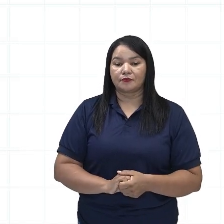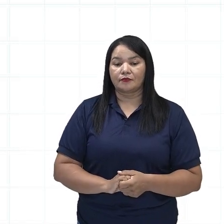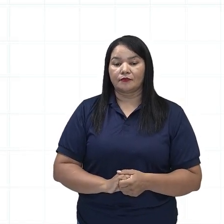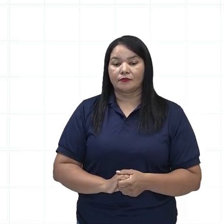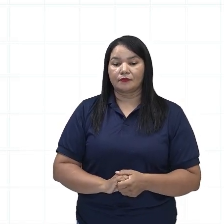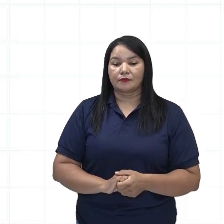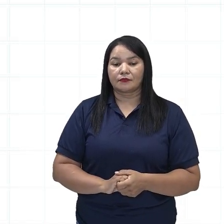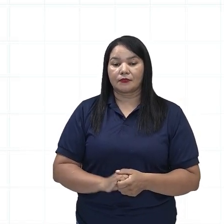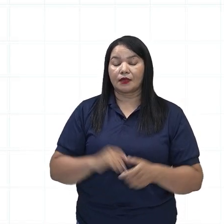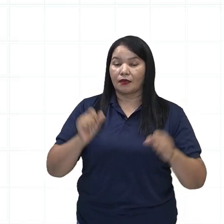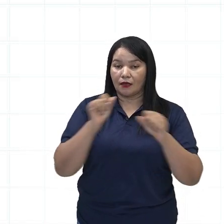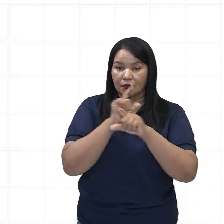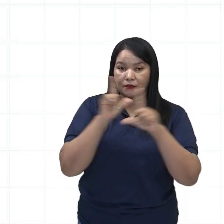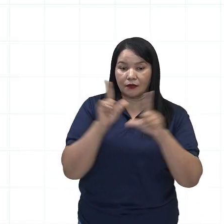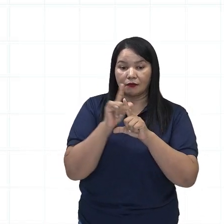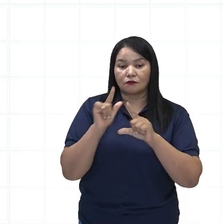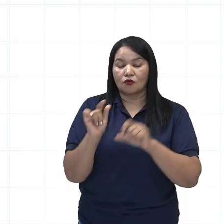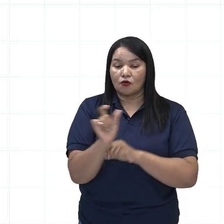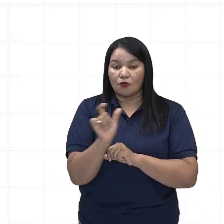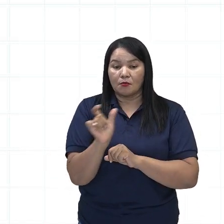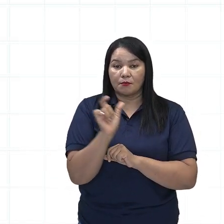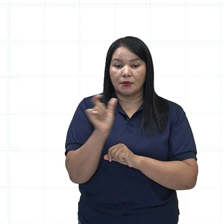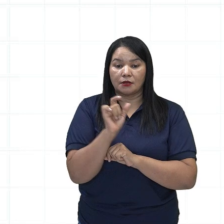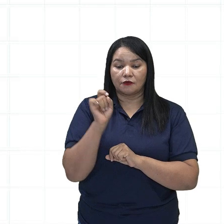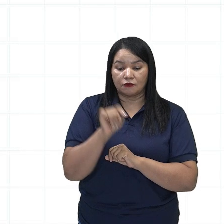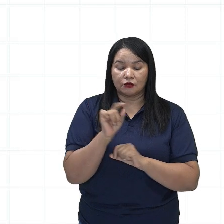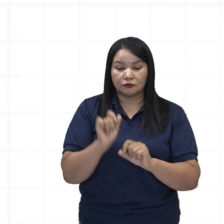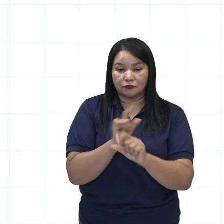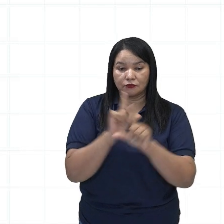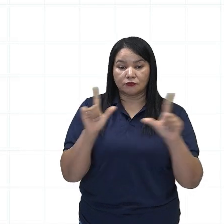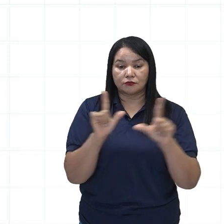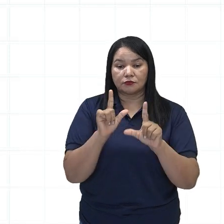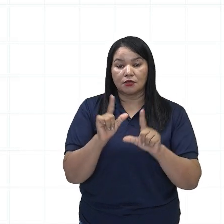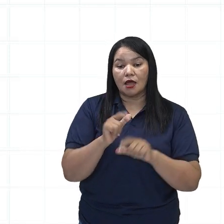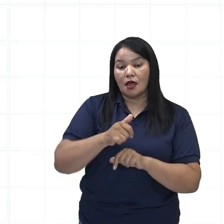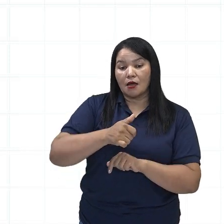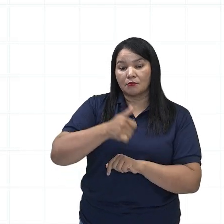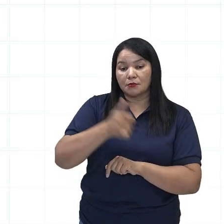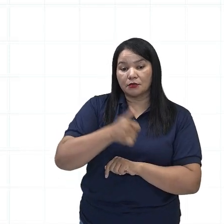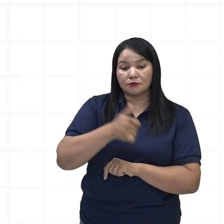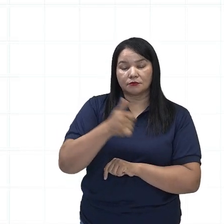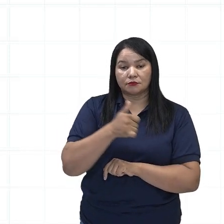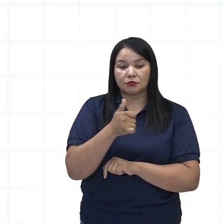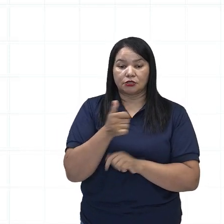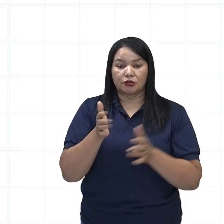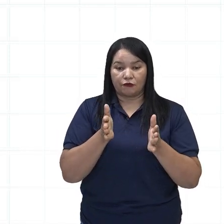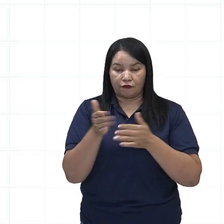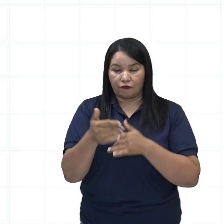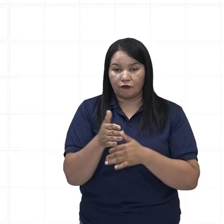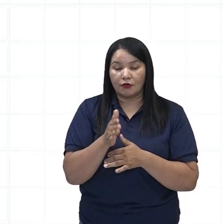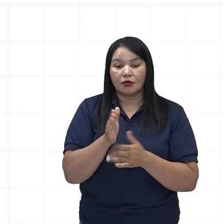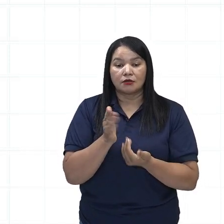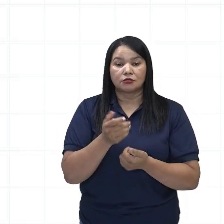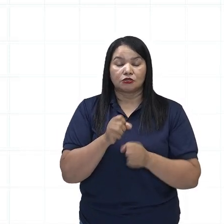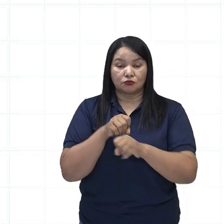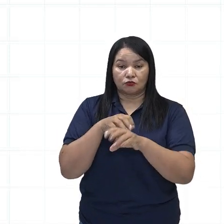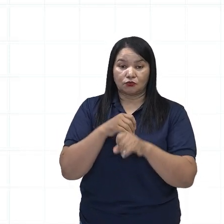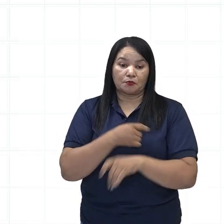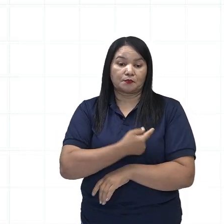Então, vamos escolher aqui primeira fase do ensino médio, primeira série, aliás.